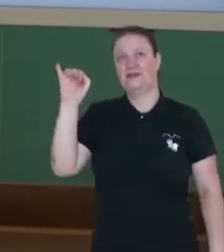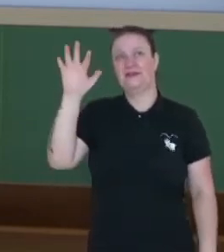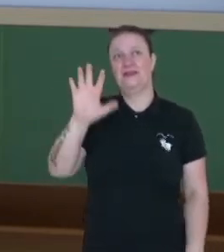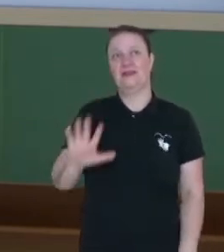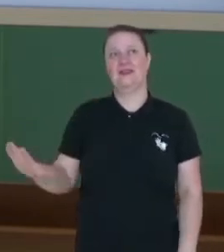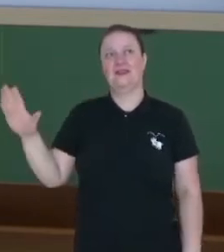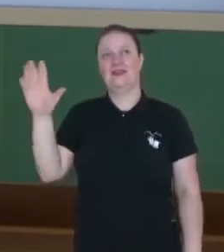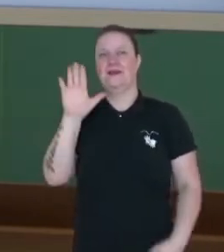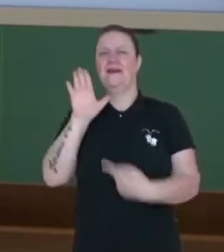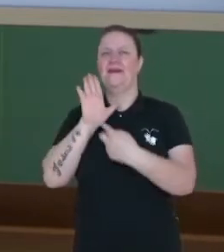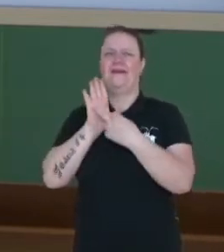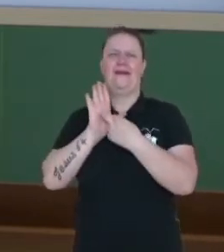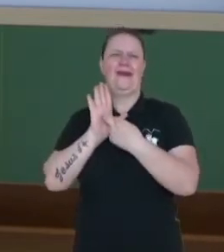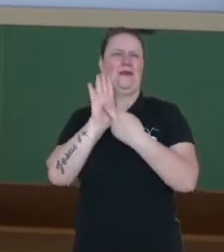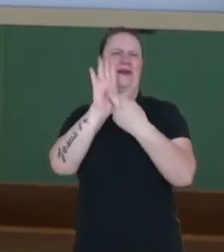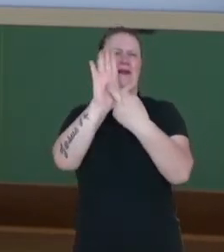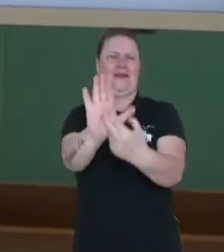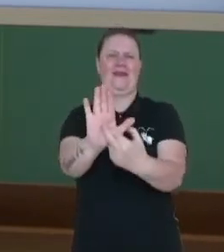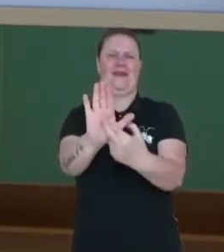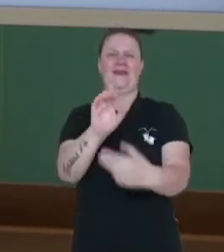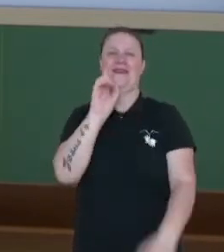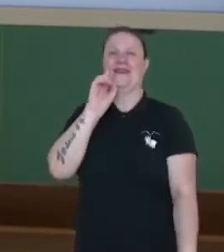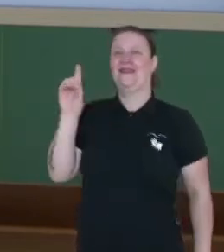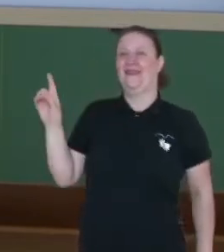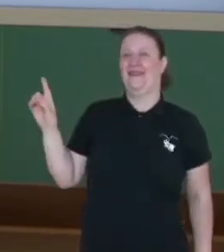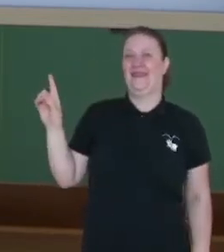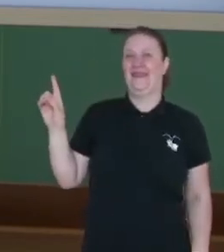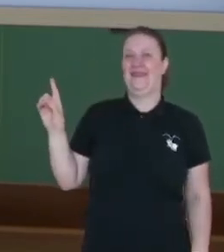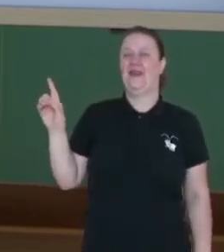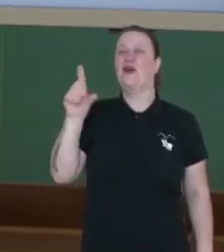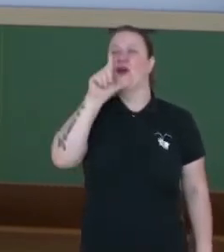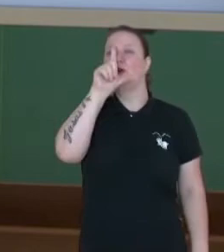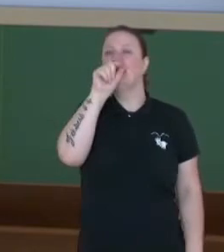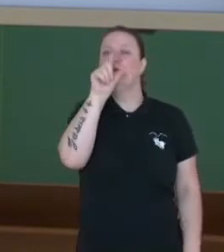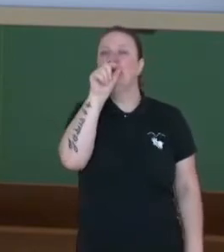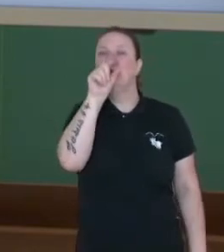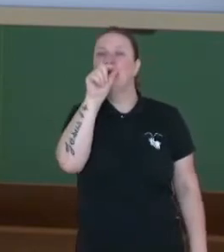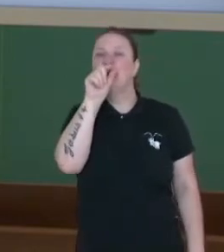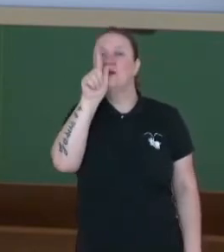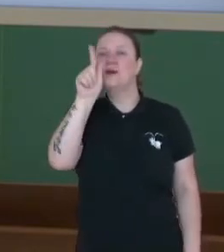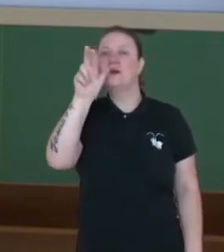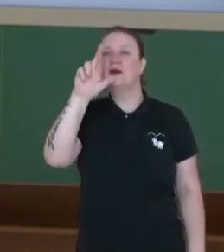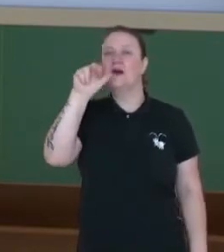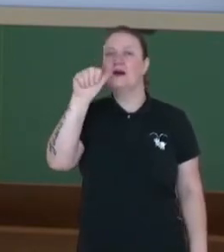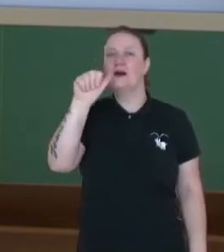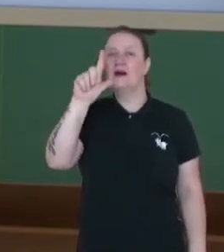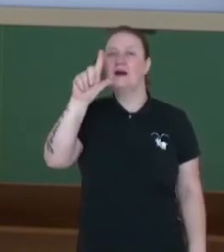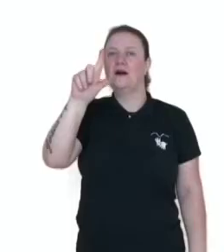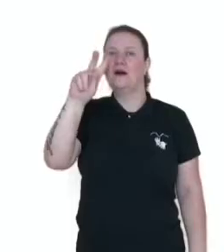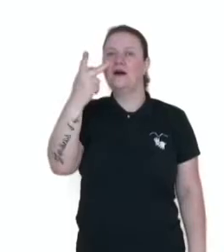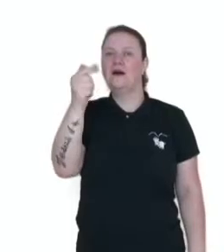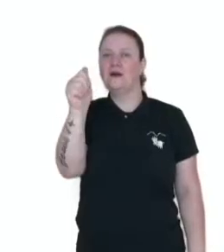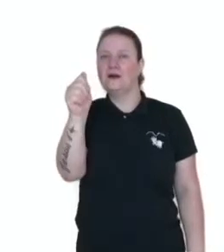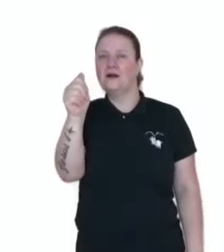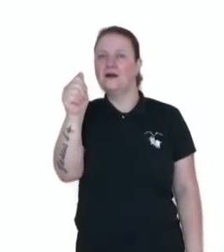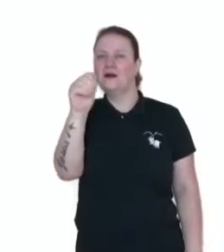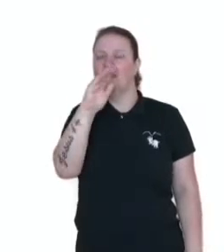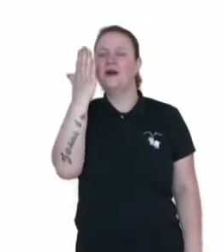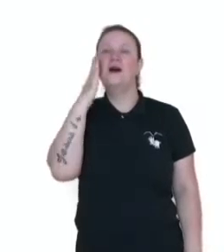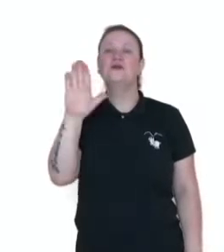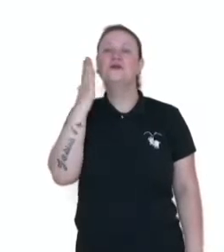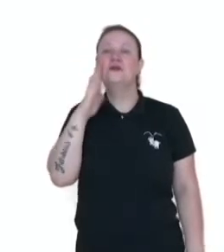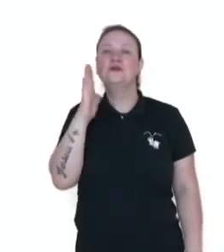bem representa o Paraná, que é a gralha azul, é a ave símbolo do Paraná, e no bico ela carrega